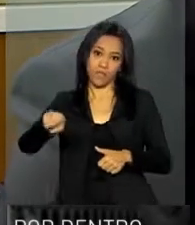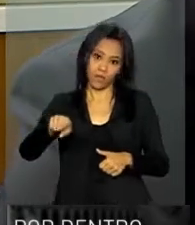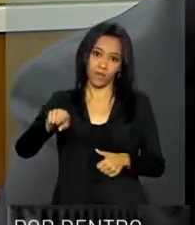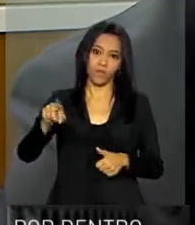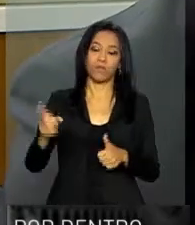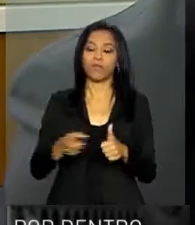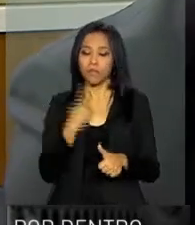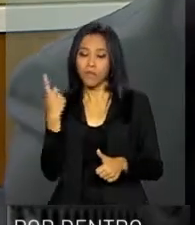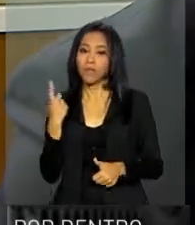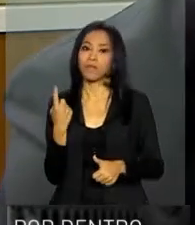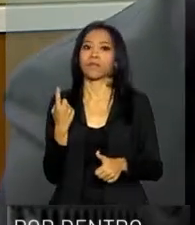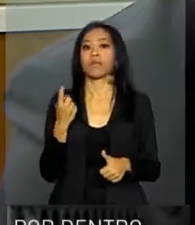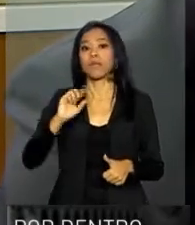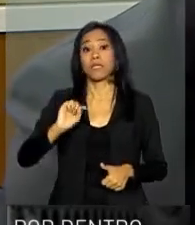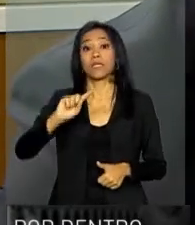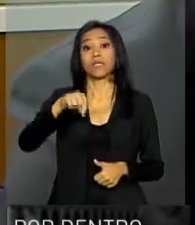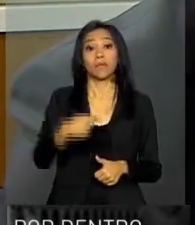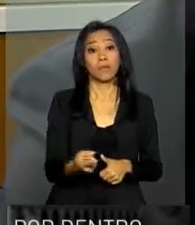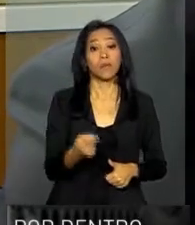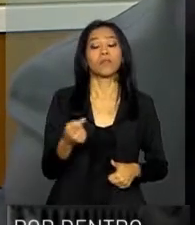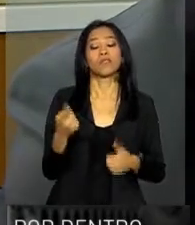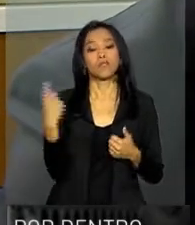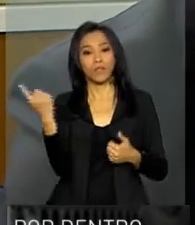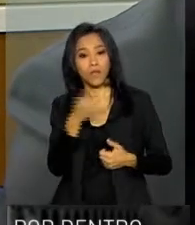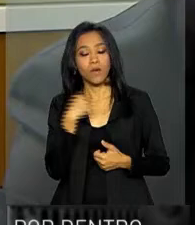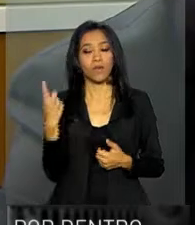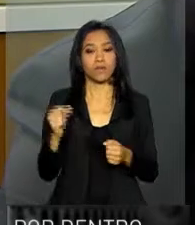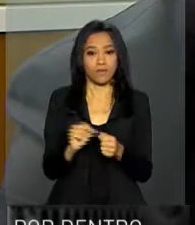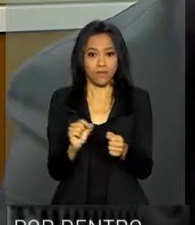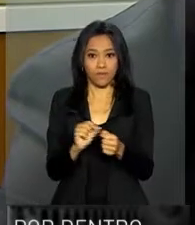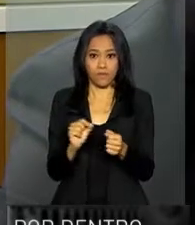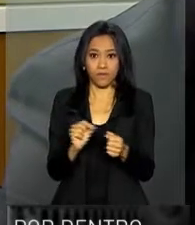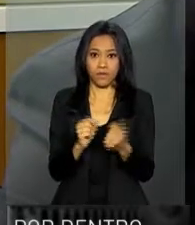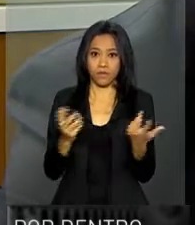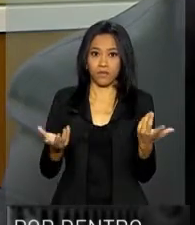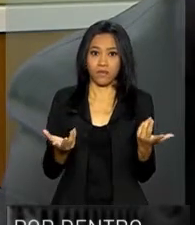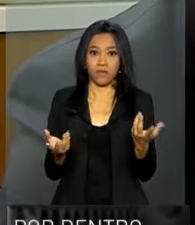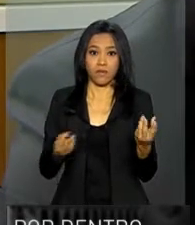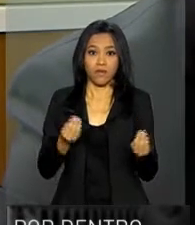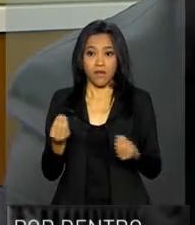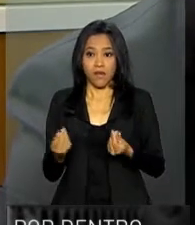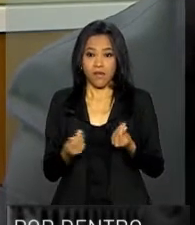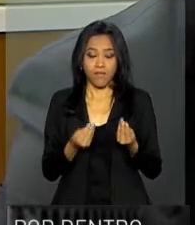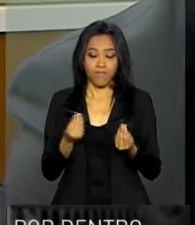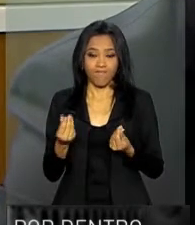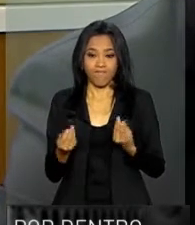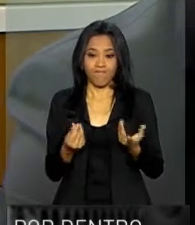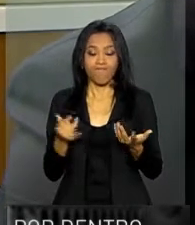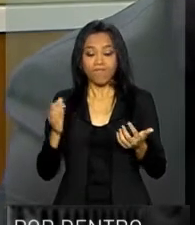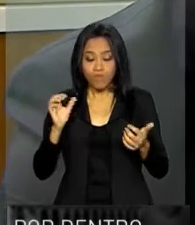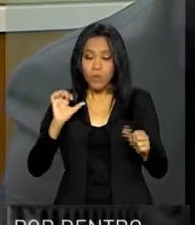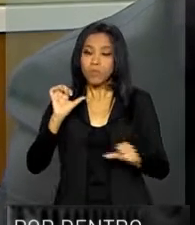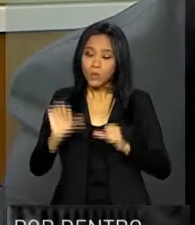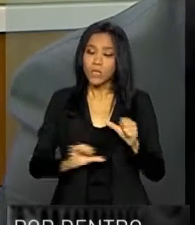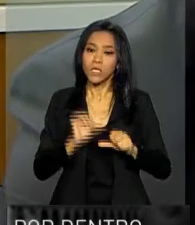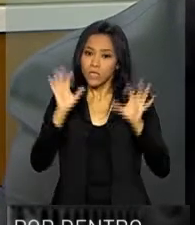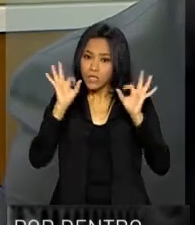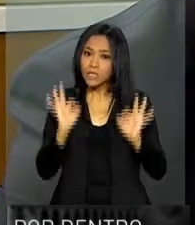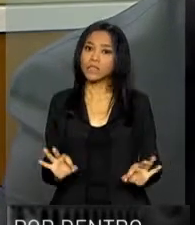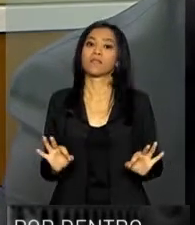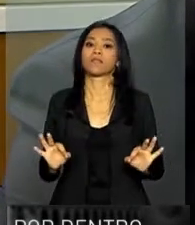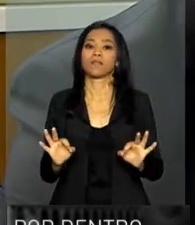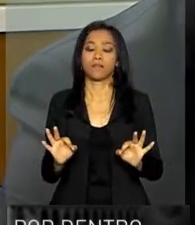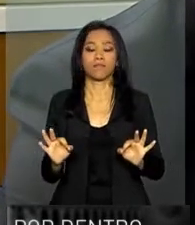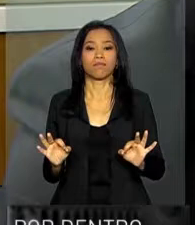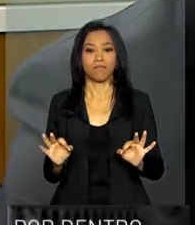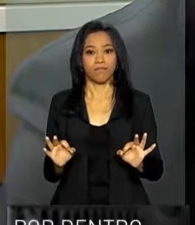estancado para depois nós marchamos para é uma alternativa de mudança dessa dessa